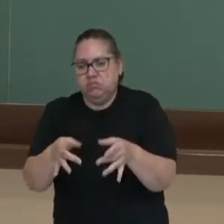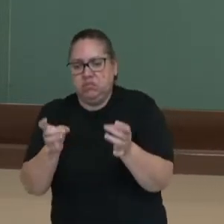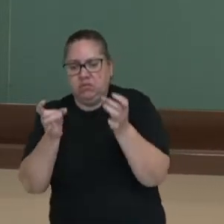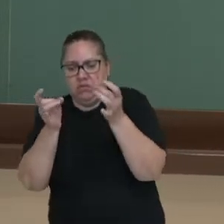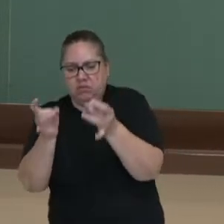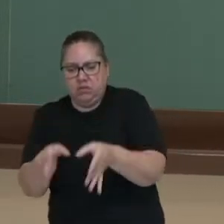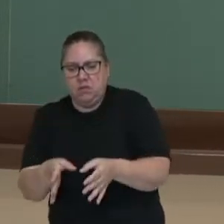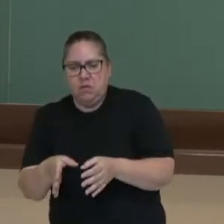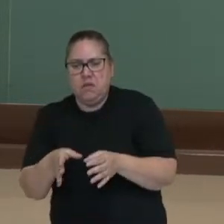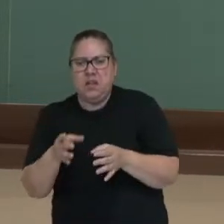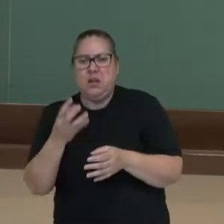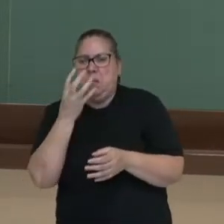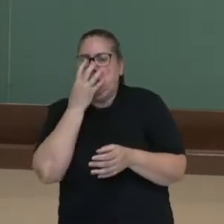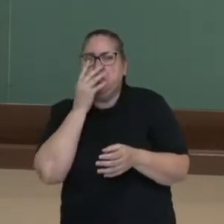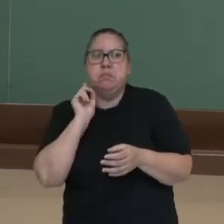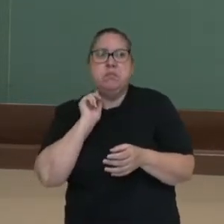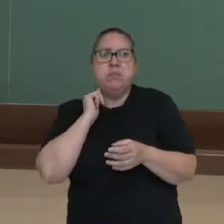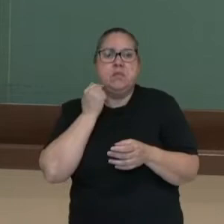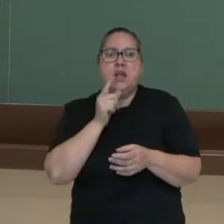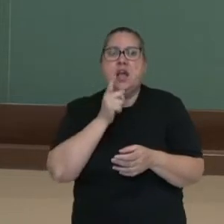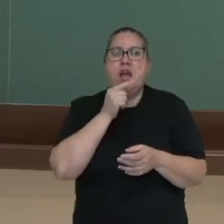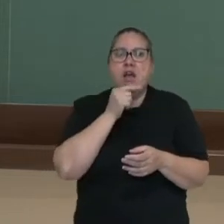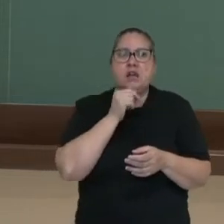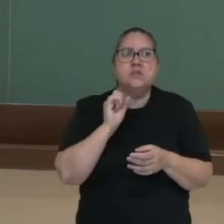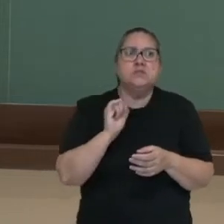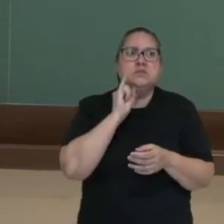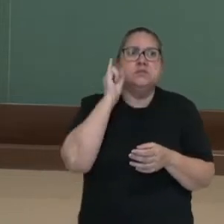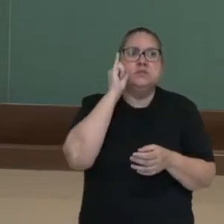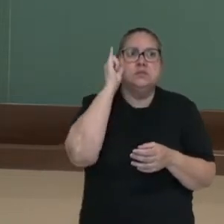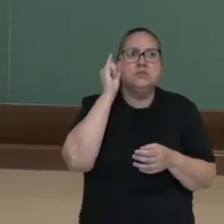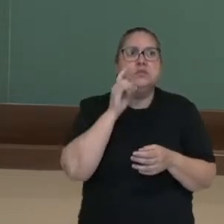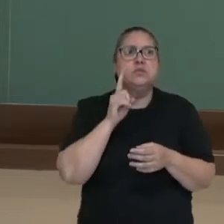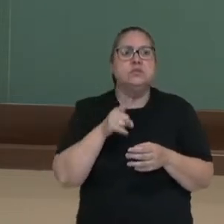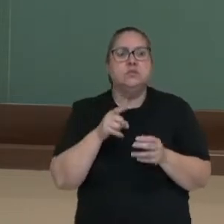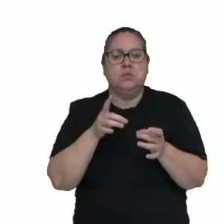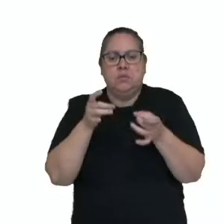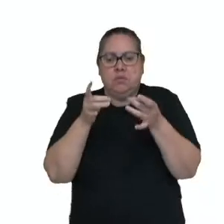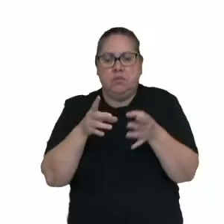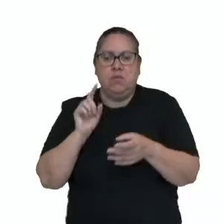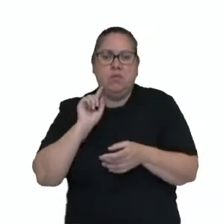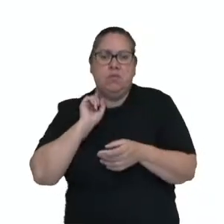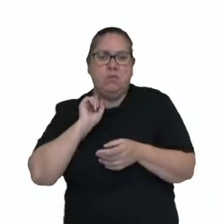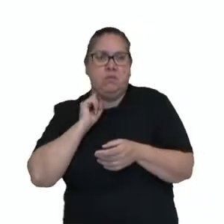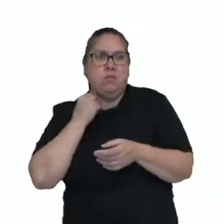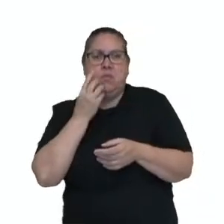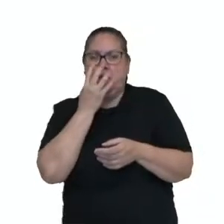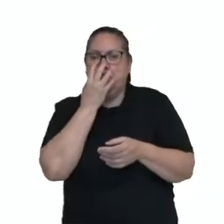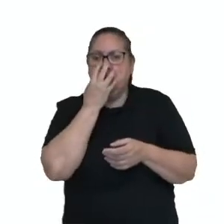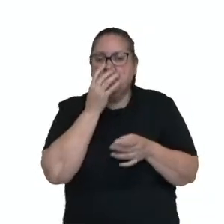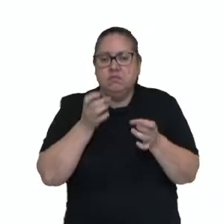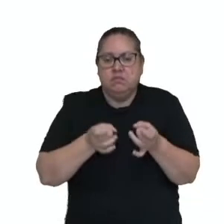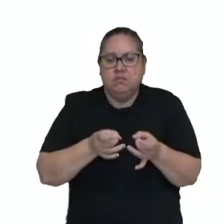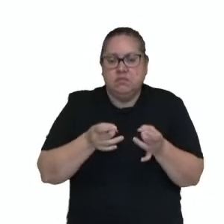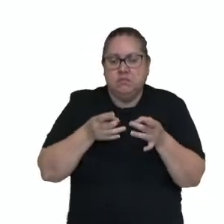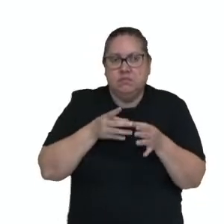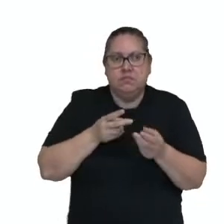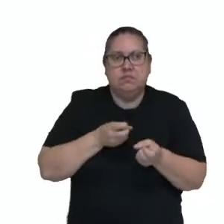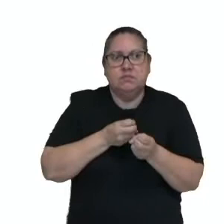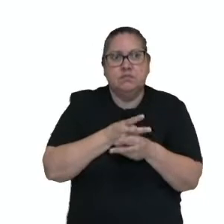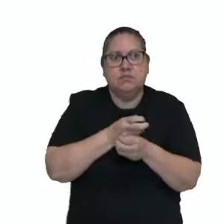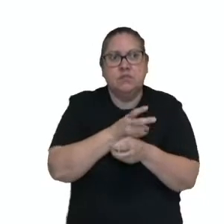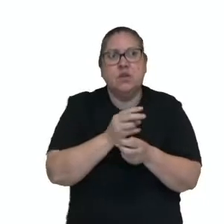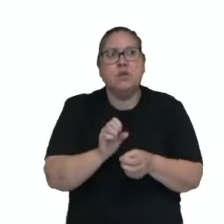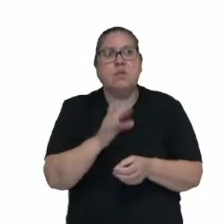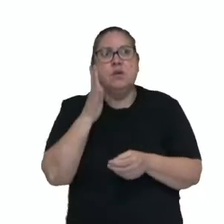vai poluir as águas. Os principais agentes poluidores e contaminadores nesse sentido aqui